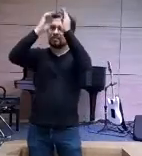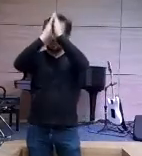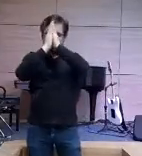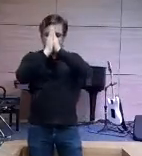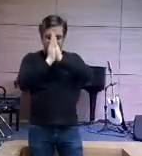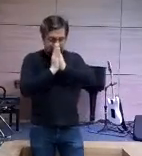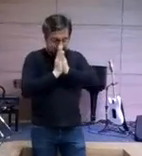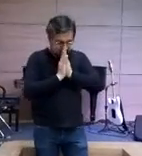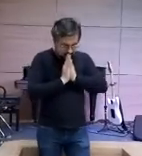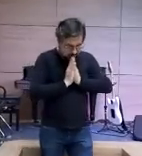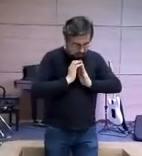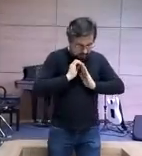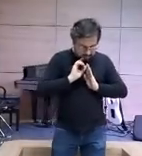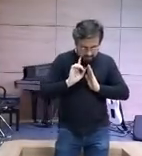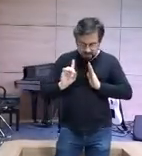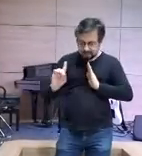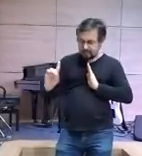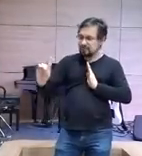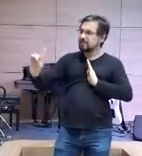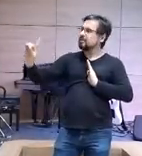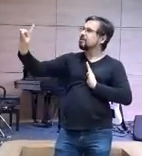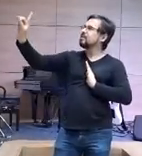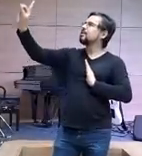já o